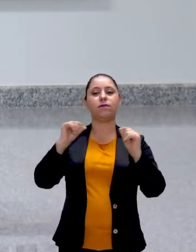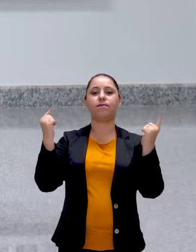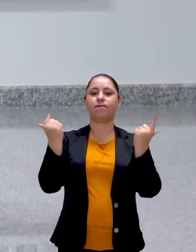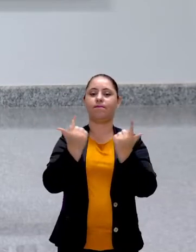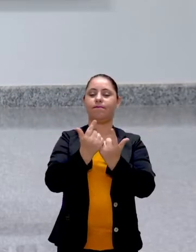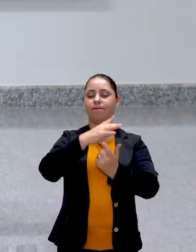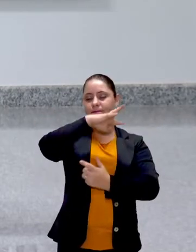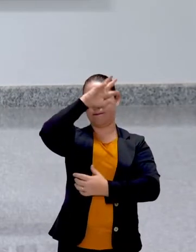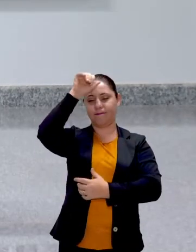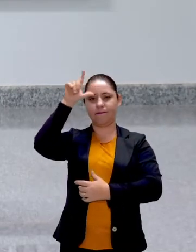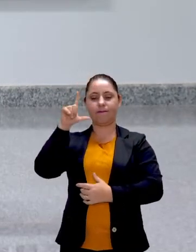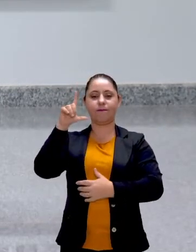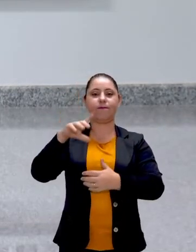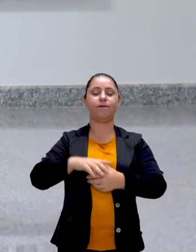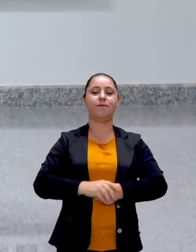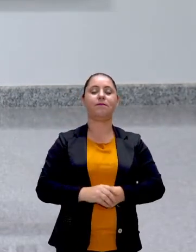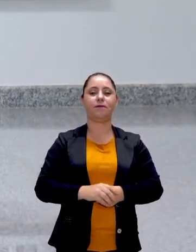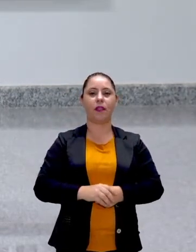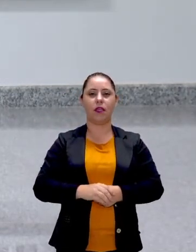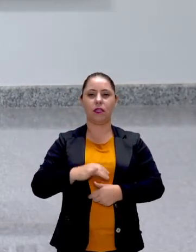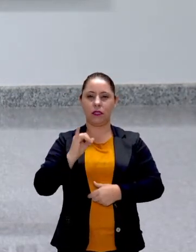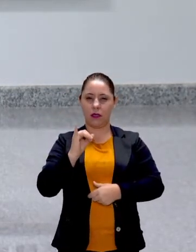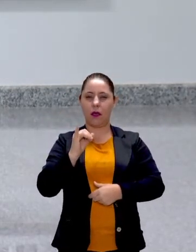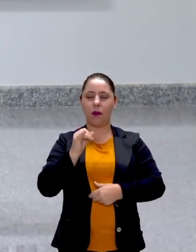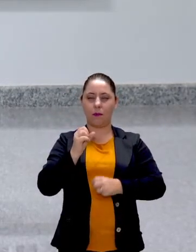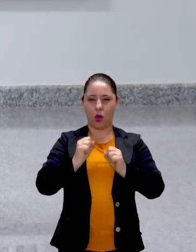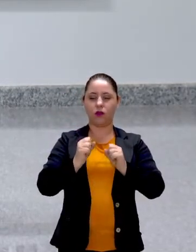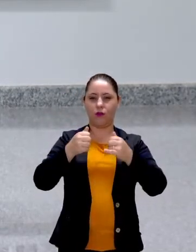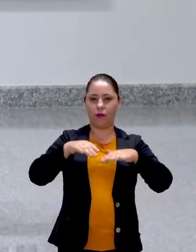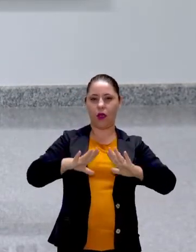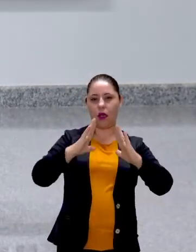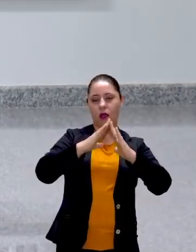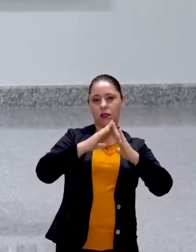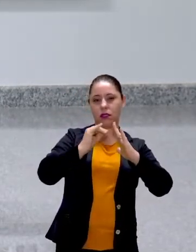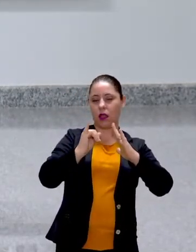Basta pesquisar por Assembleia Legislativa de Mato Grosso do Sul.